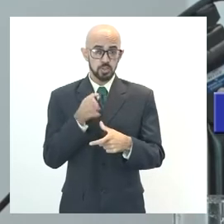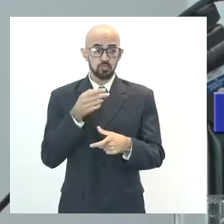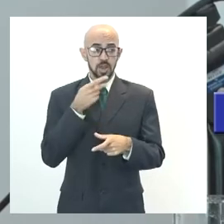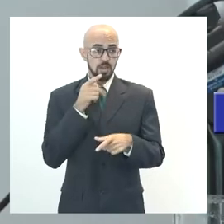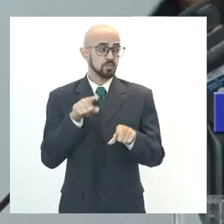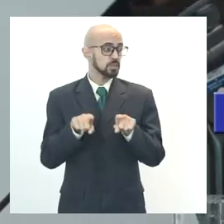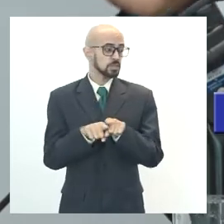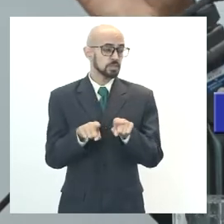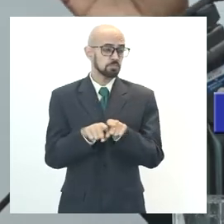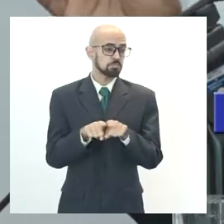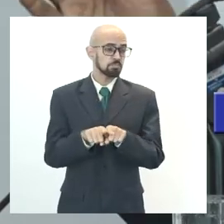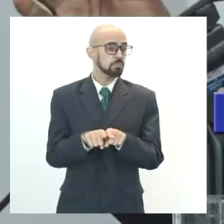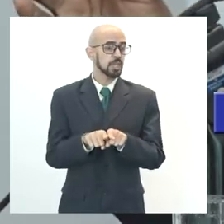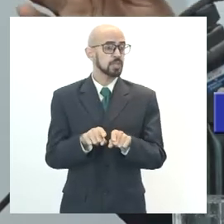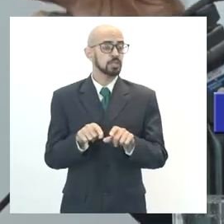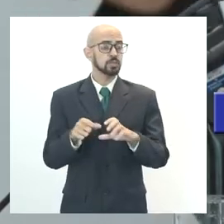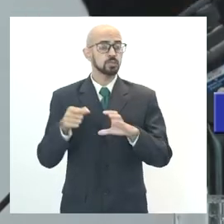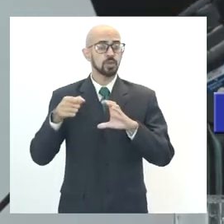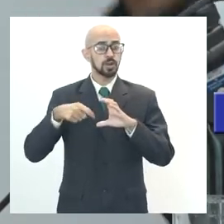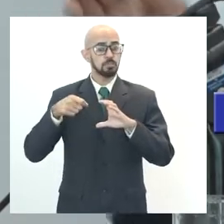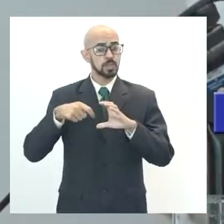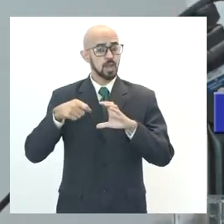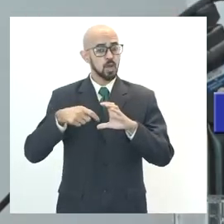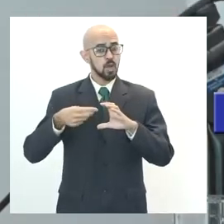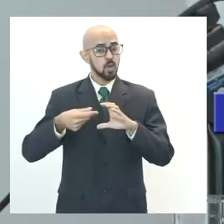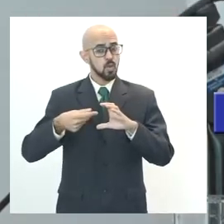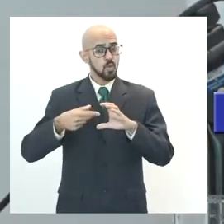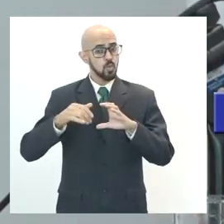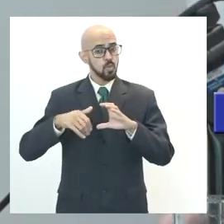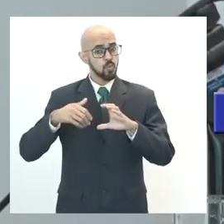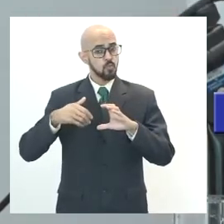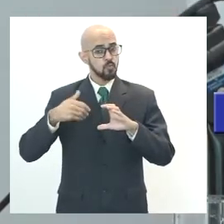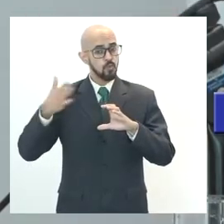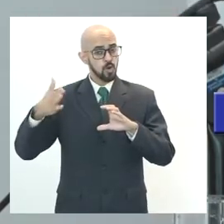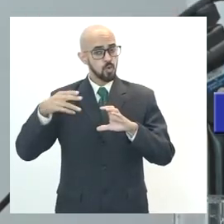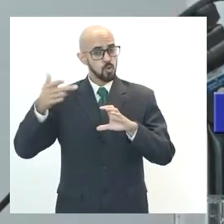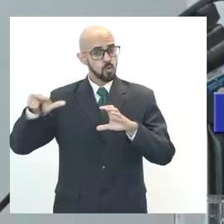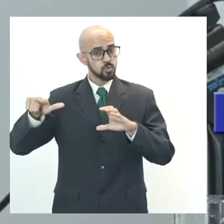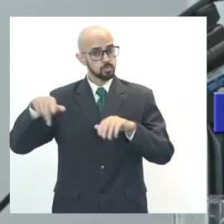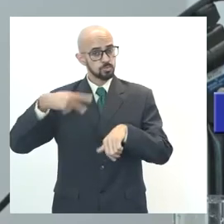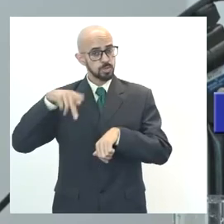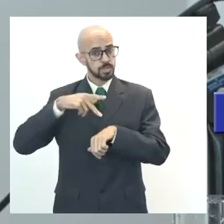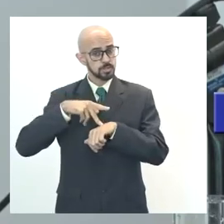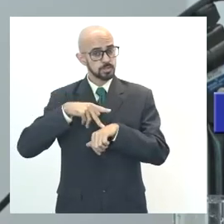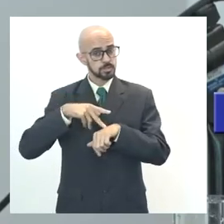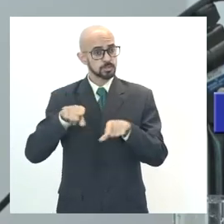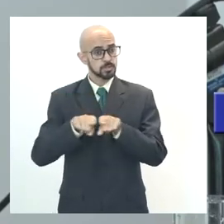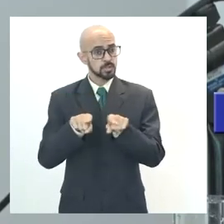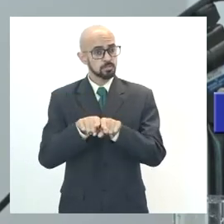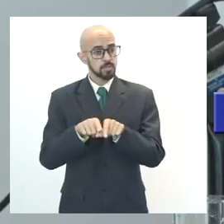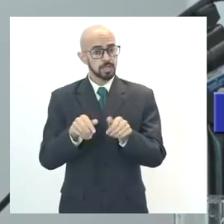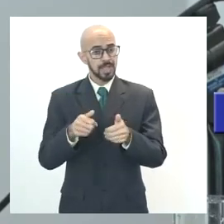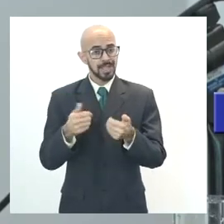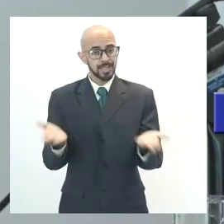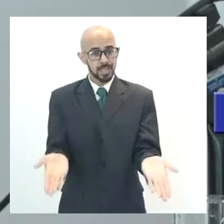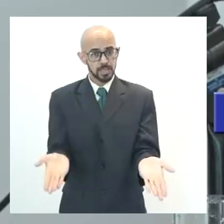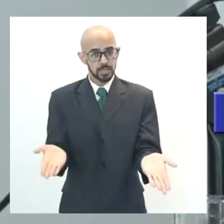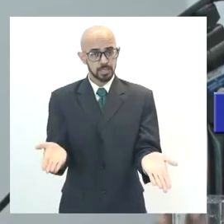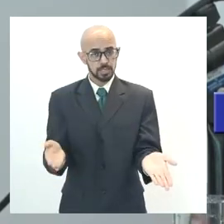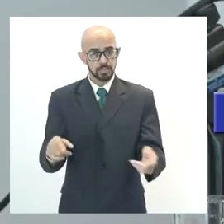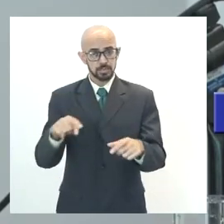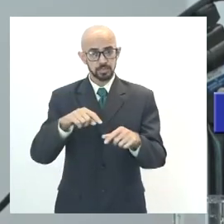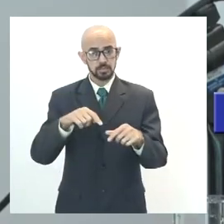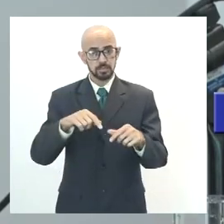do capital o Internacional já falava da quebra das Fronteiras portanto